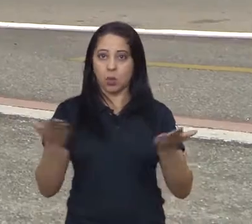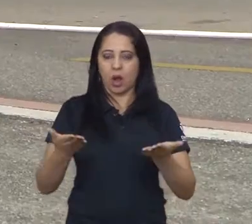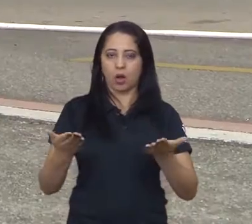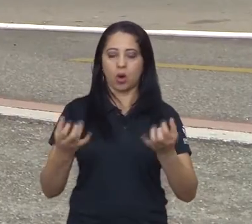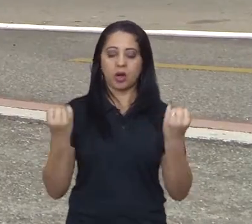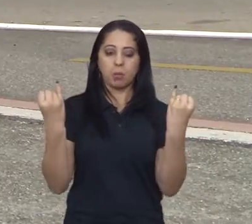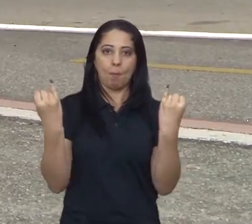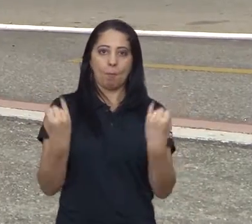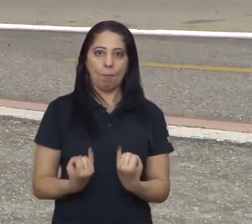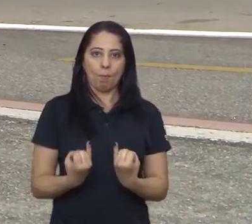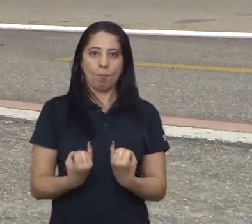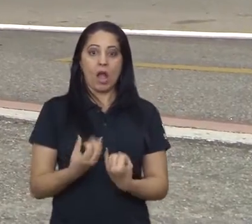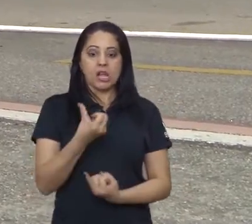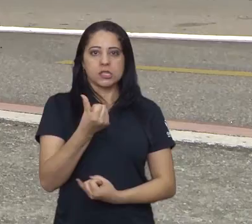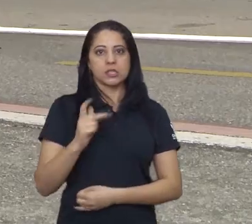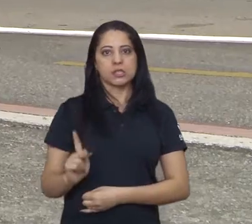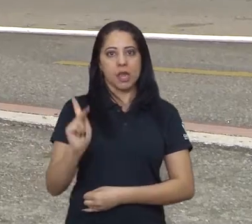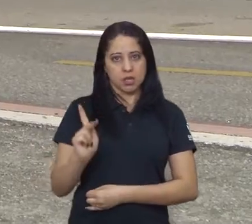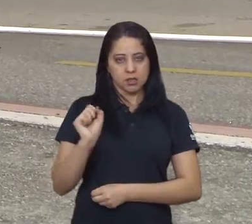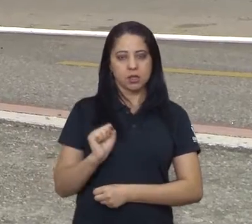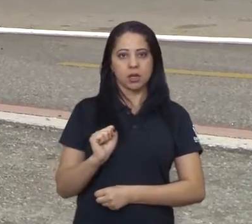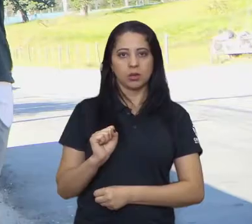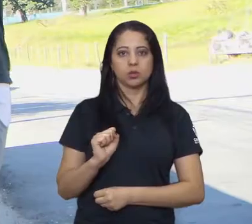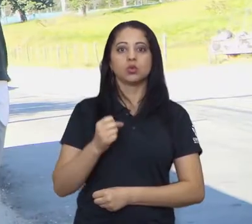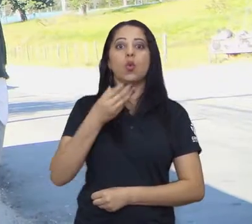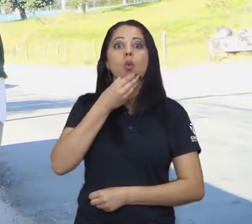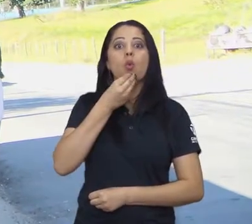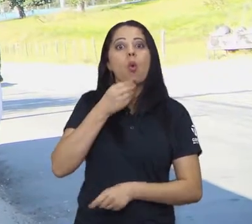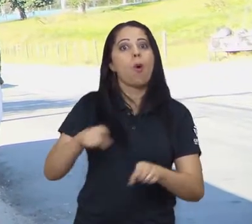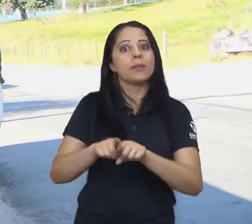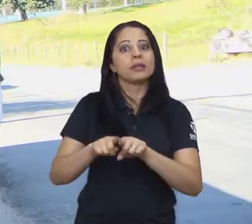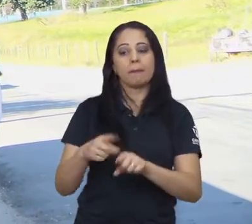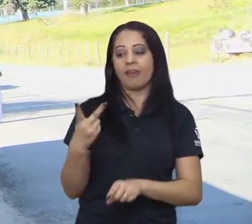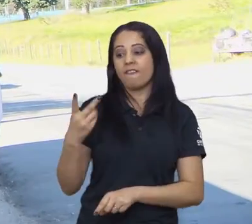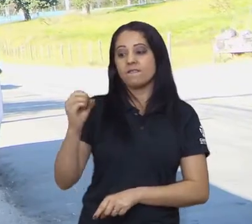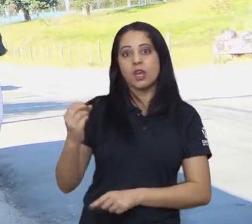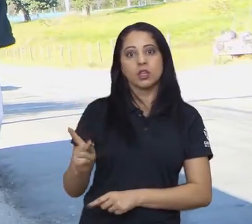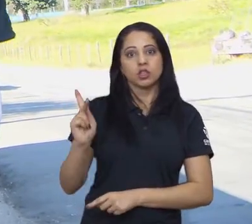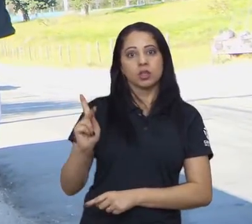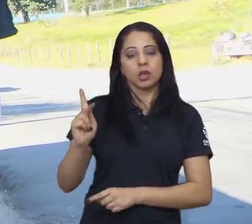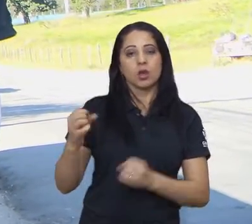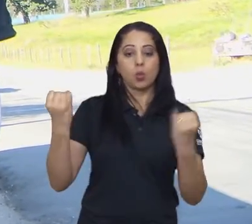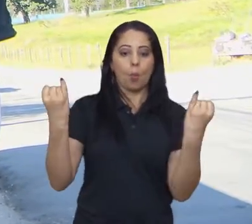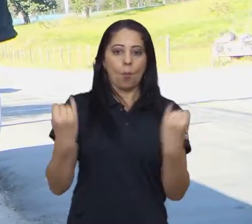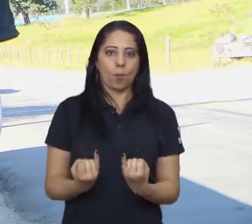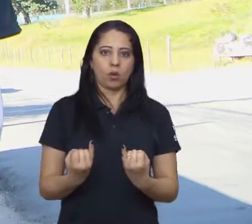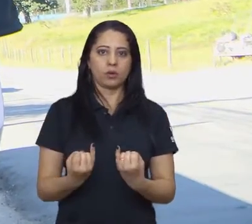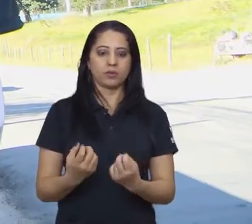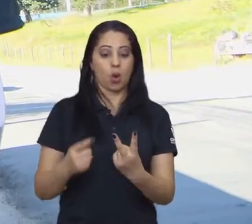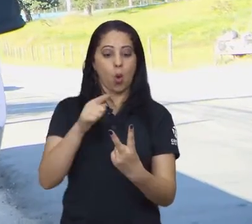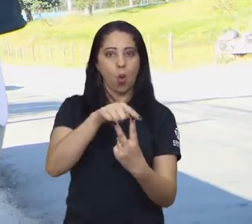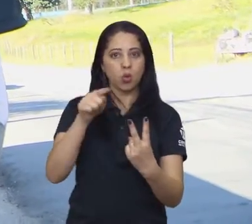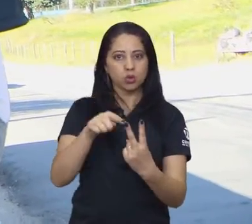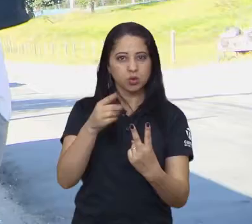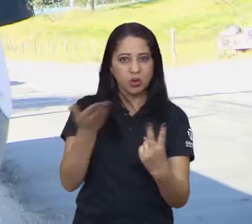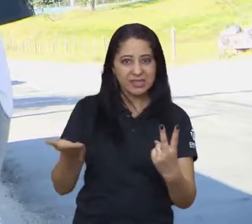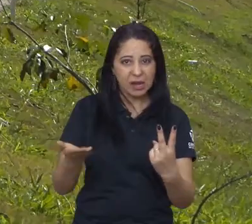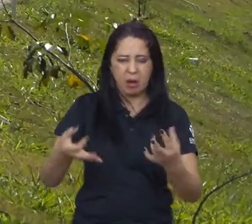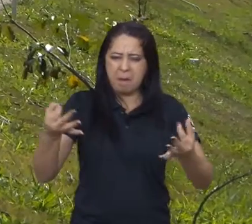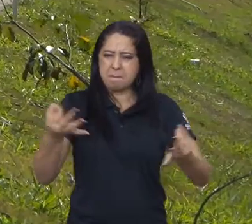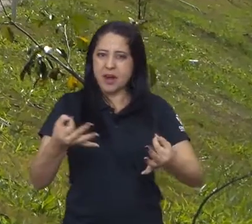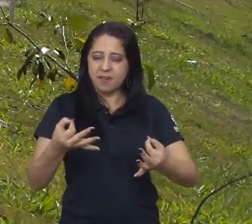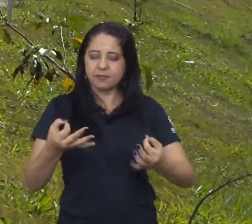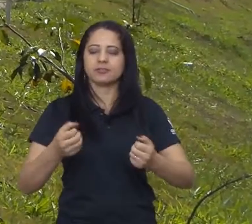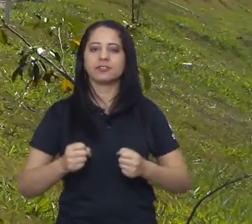kg o esposo seguiu os passos dela E lá se foram mais de 20 kg com o peso ideal o que não